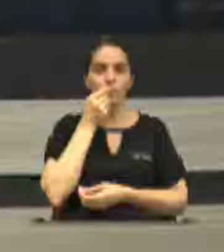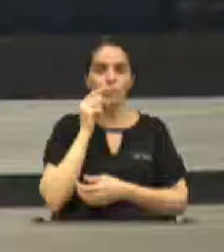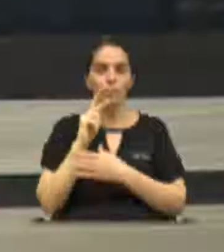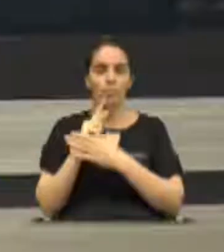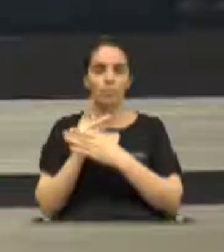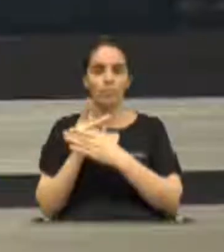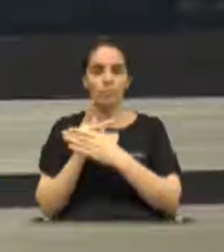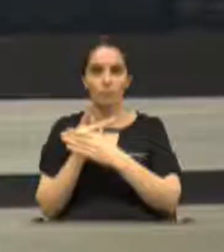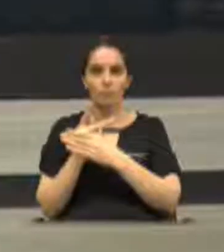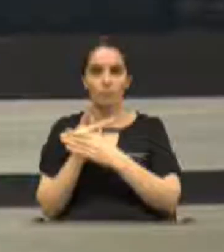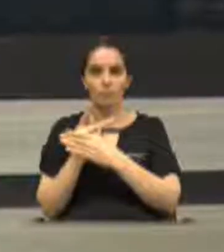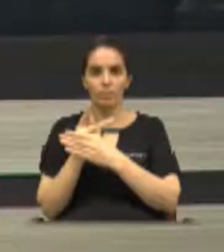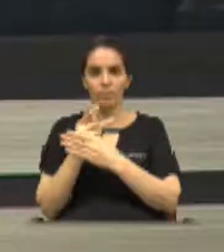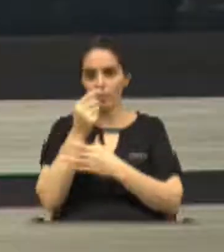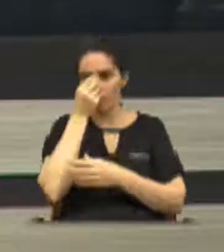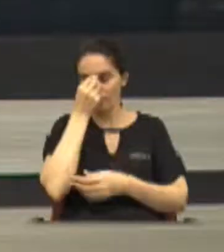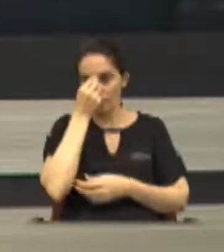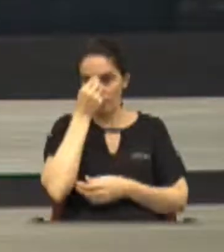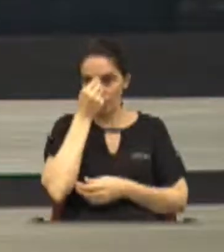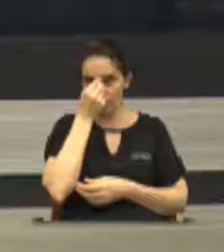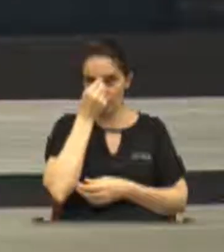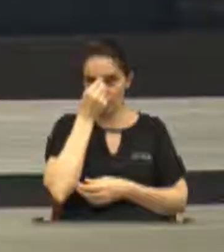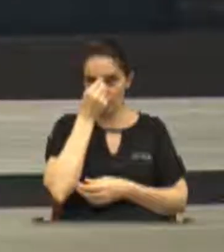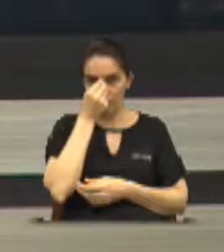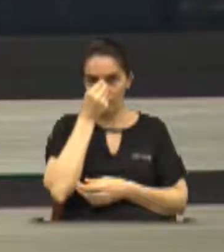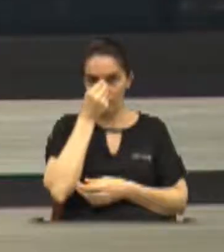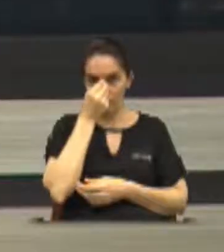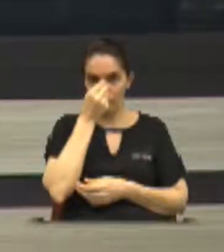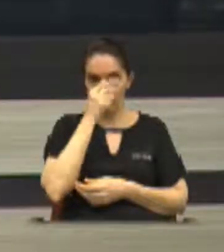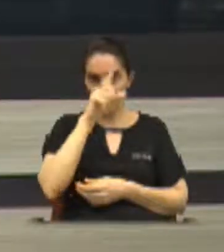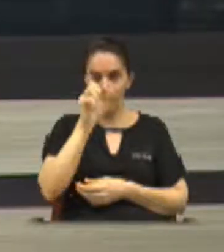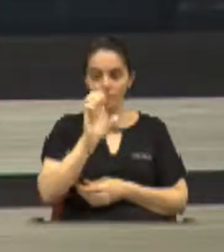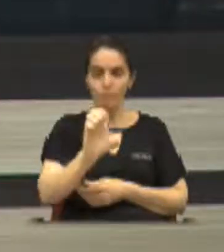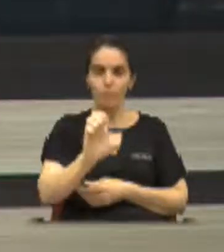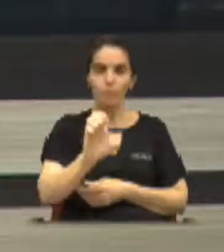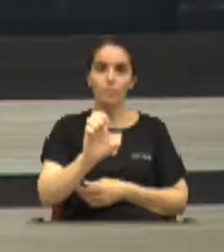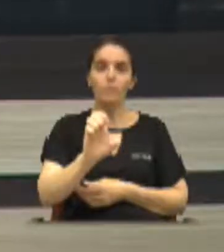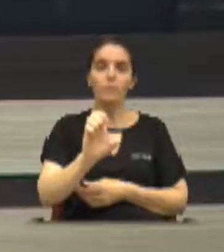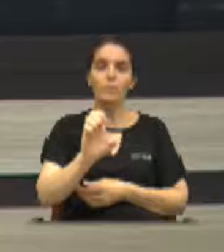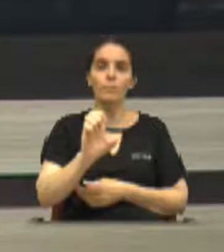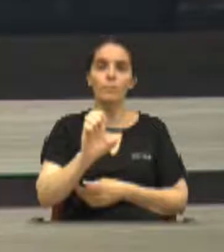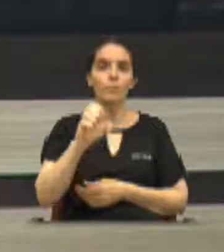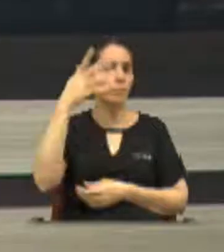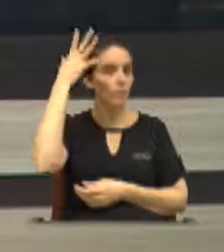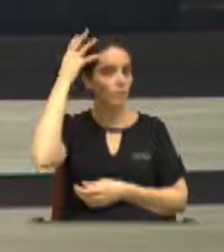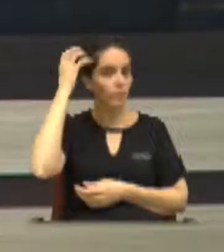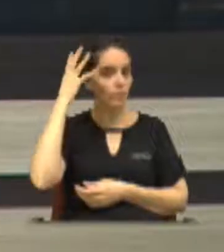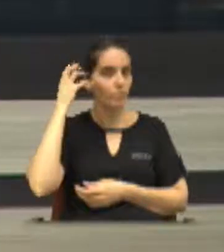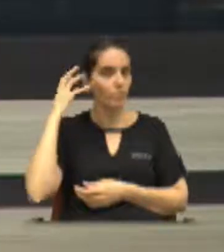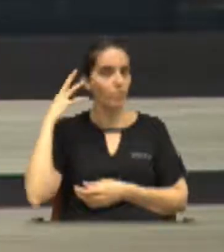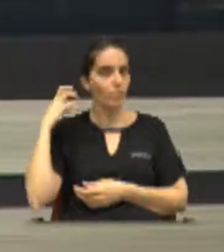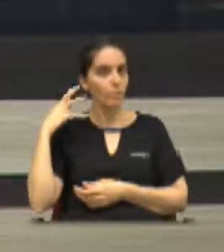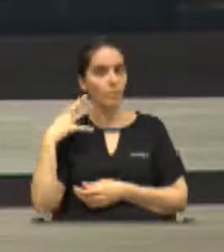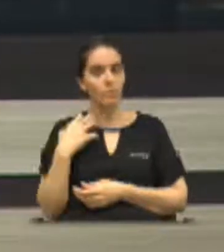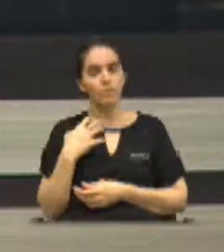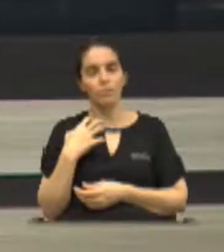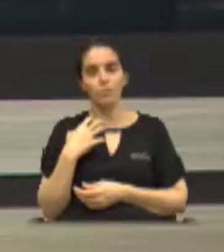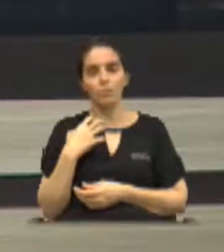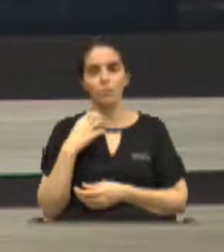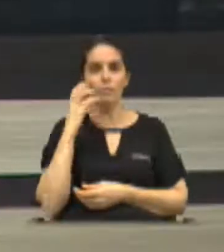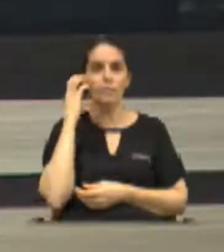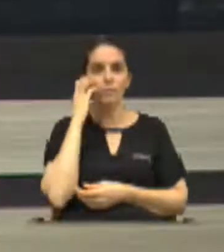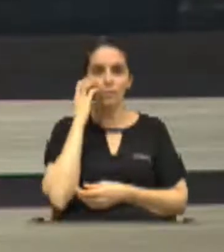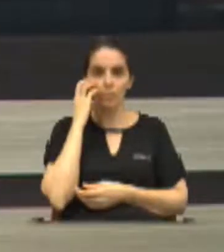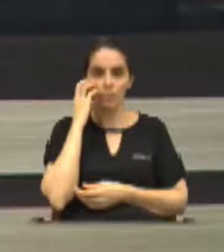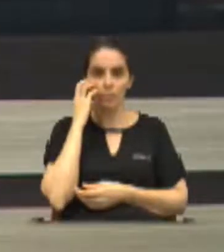de Oliveira, vereador Jorge de Freitas, vereador José Roberto Bernardo, vereadora Lucinês Aparecida Bolgo, vereador Marcelo